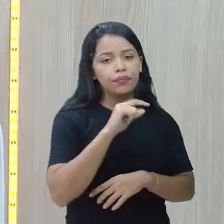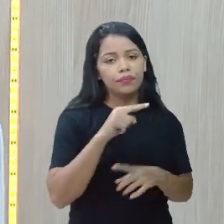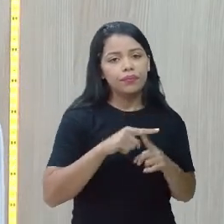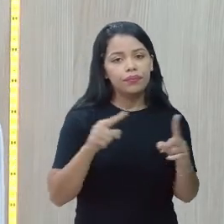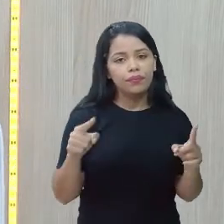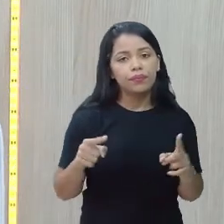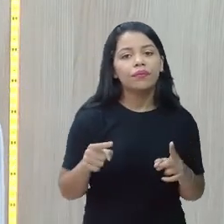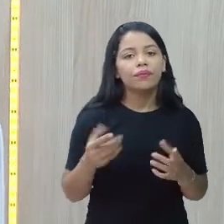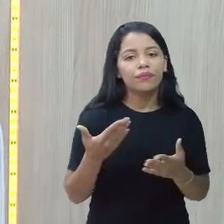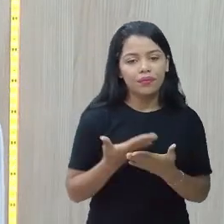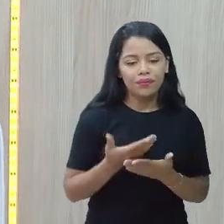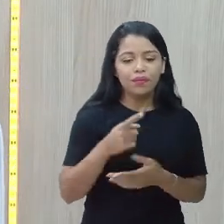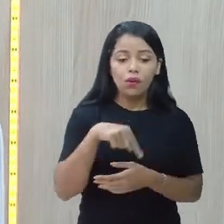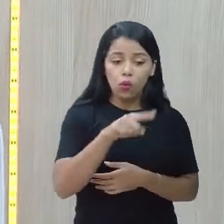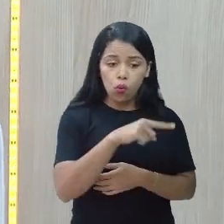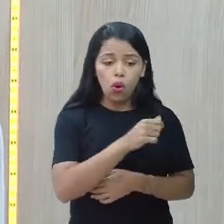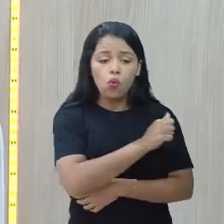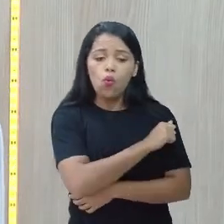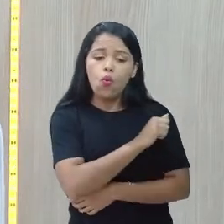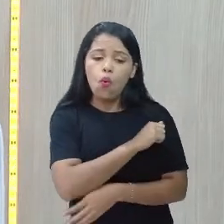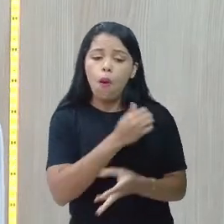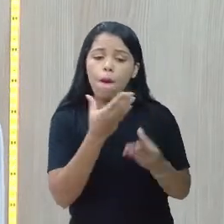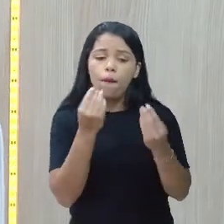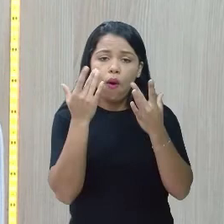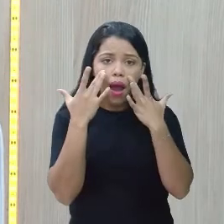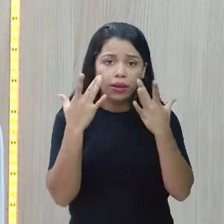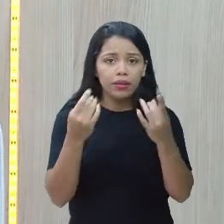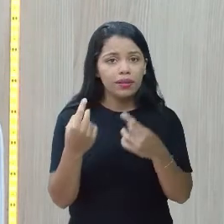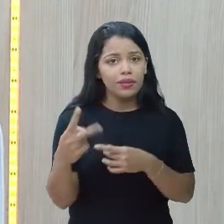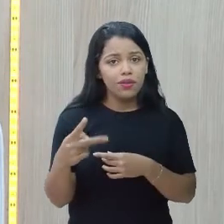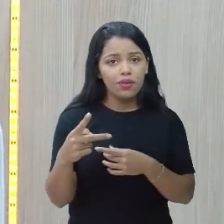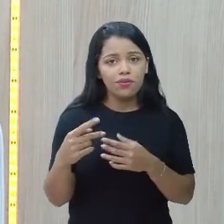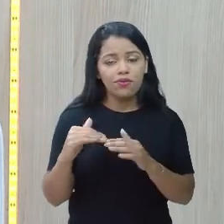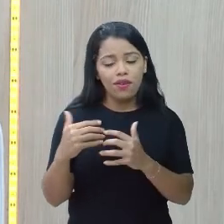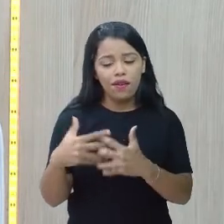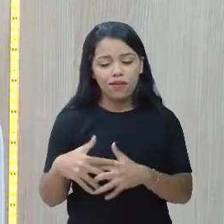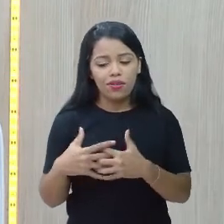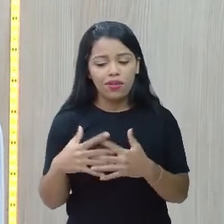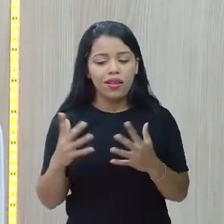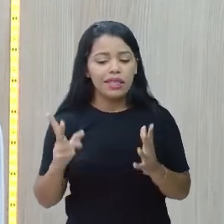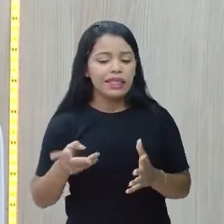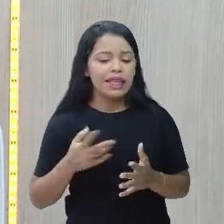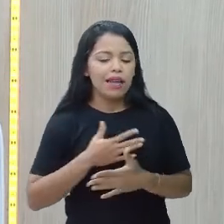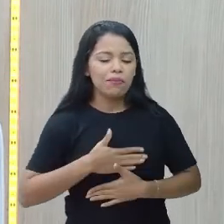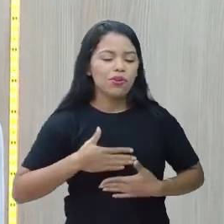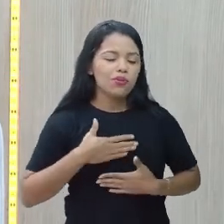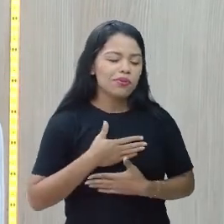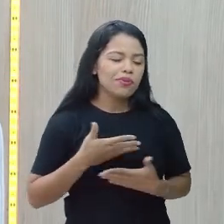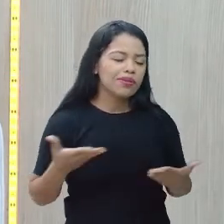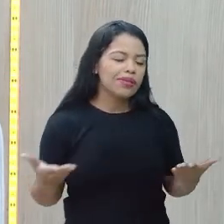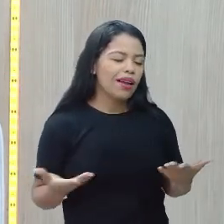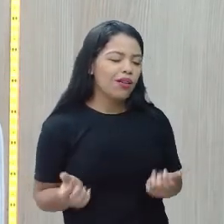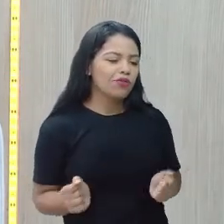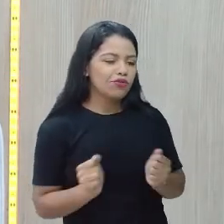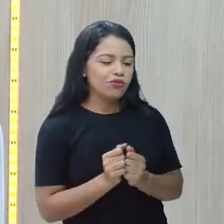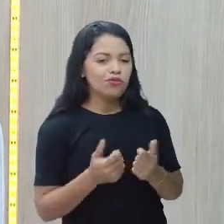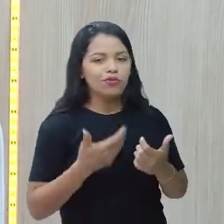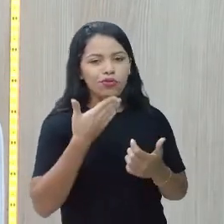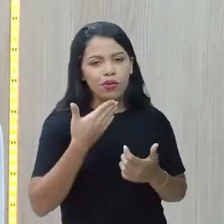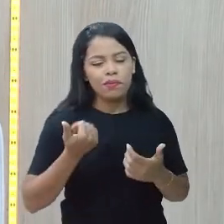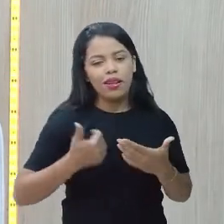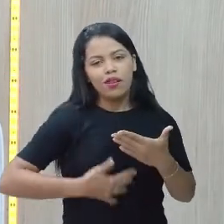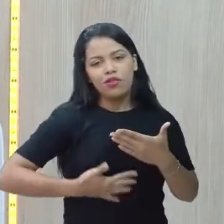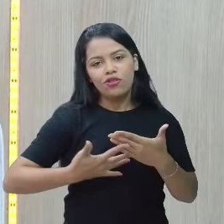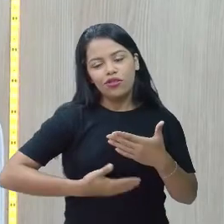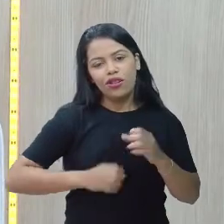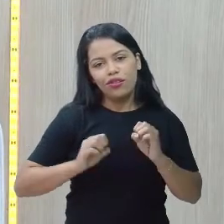eles estavam prestando bastante atenção nas suas reflexões, viu? Então, como sempre, é um prazer estar aqui no melhor chat do Educa